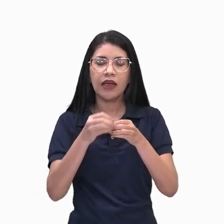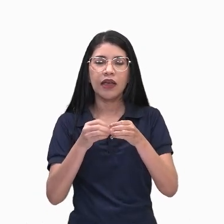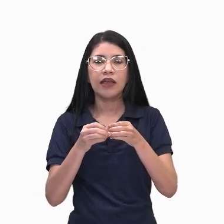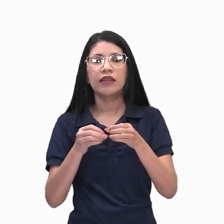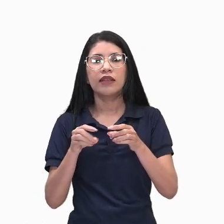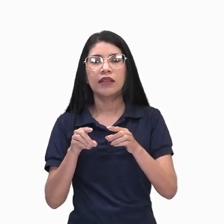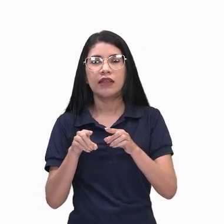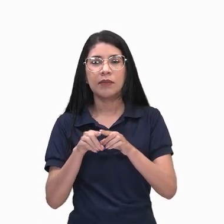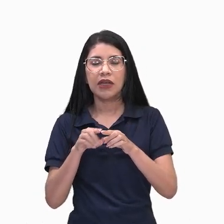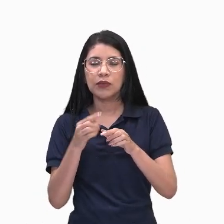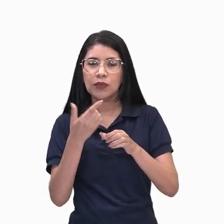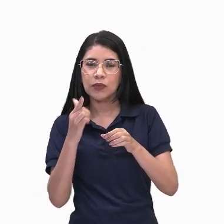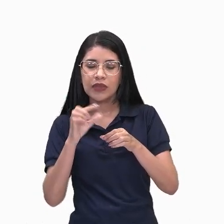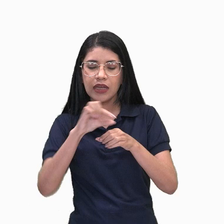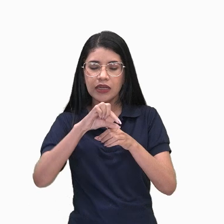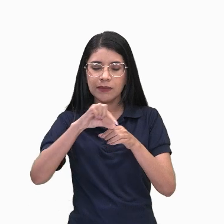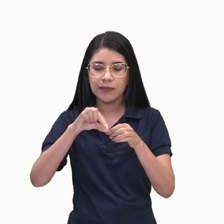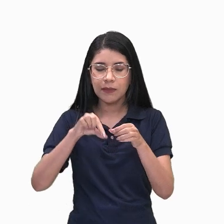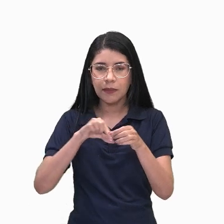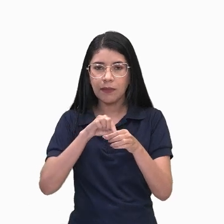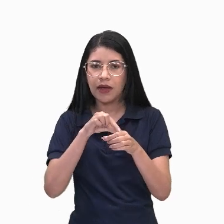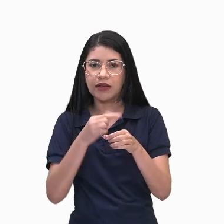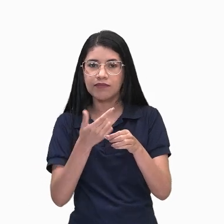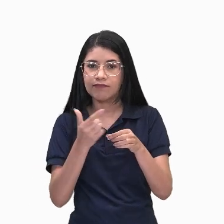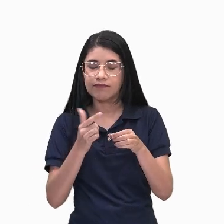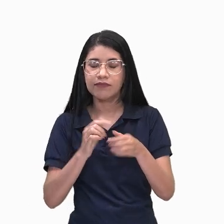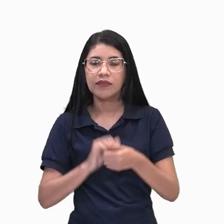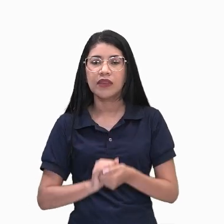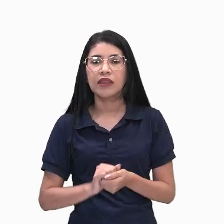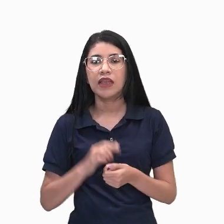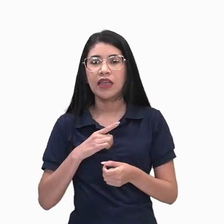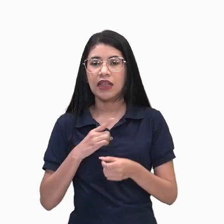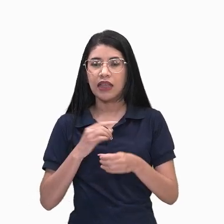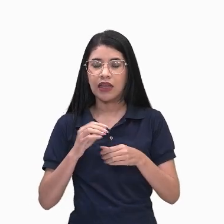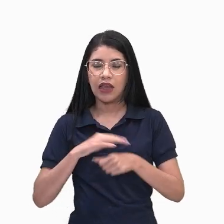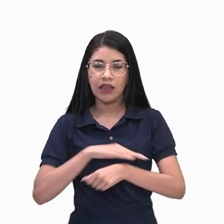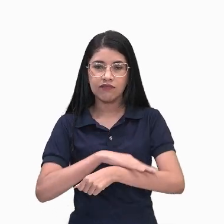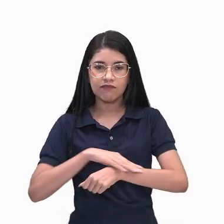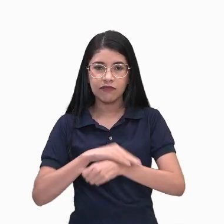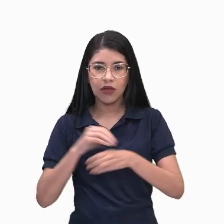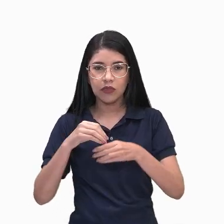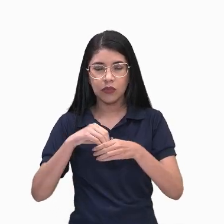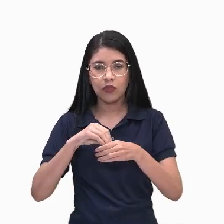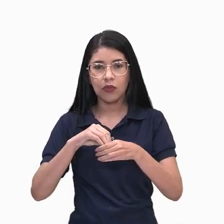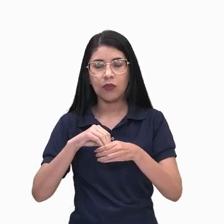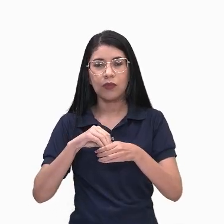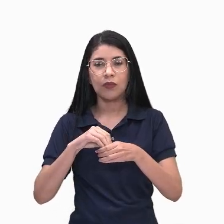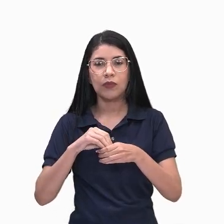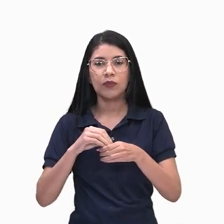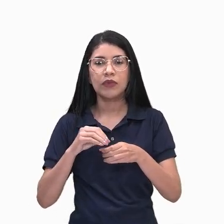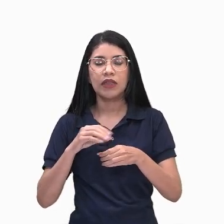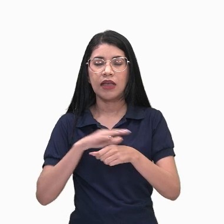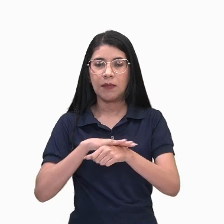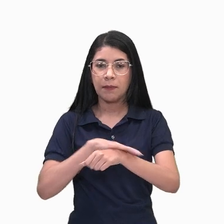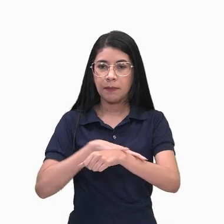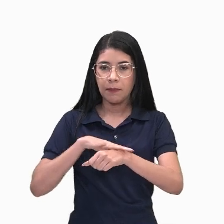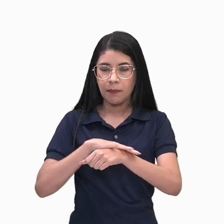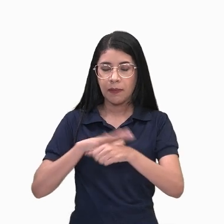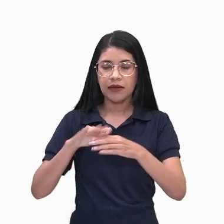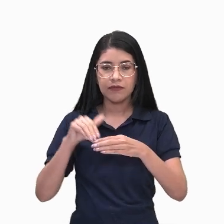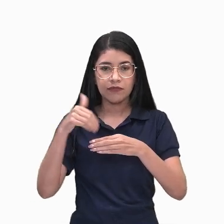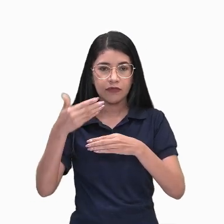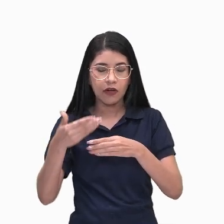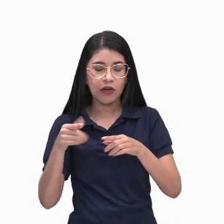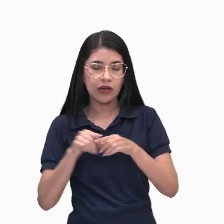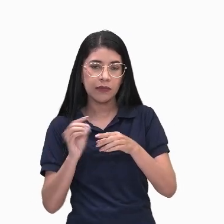matriz intercelular, que revestem substâncias externas, aliás, que revestem superfícies externas